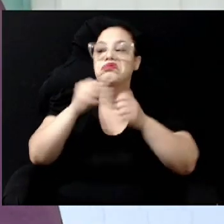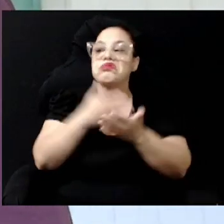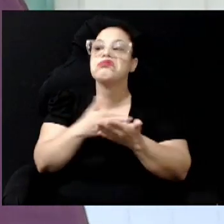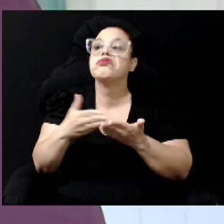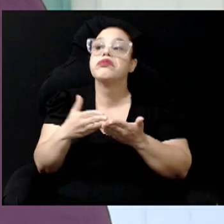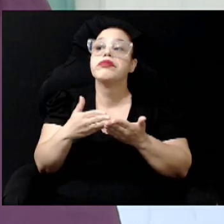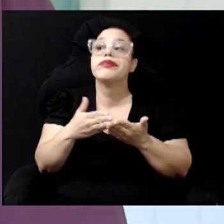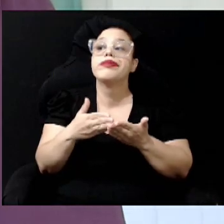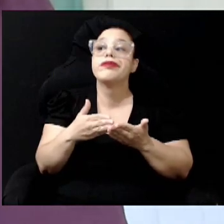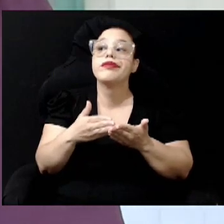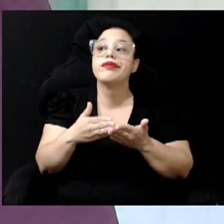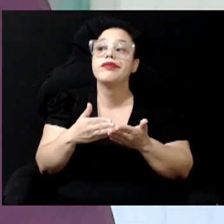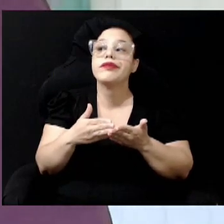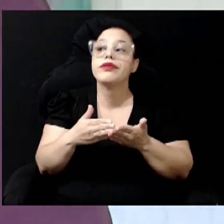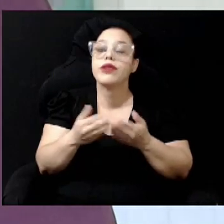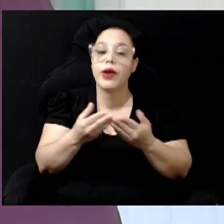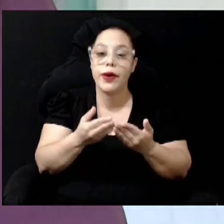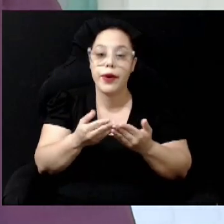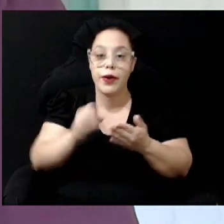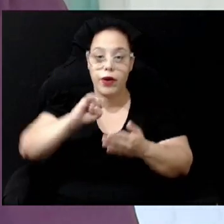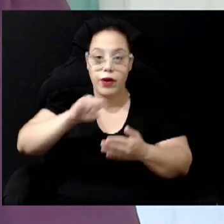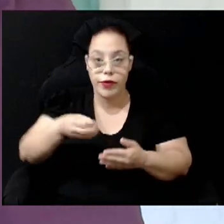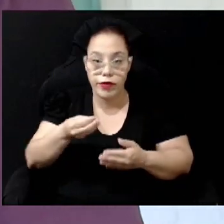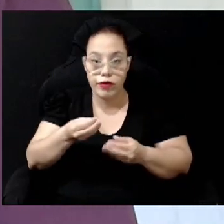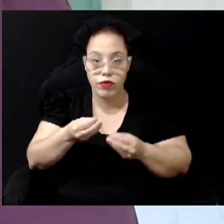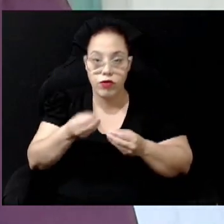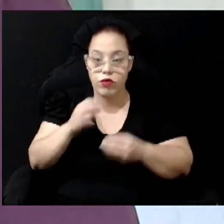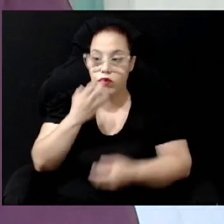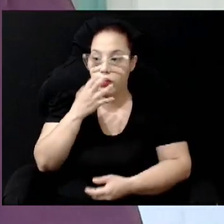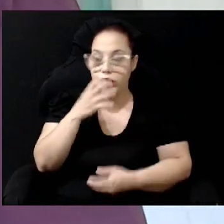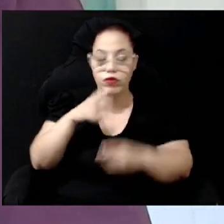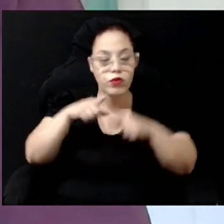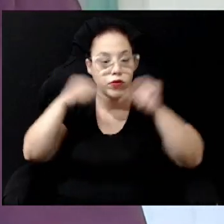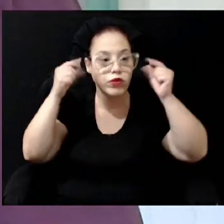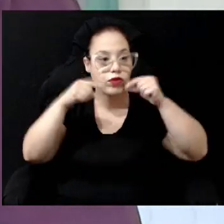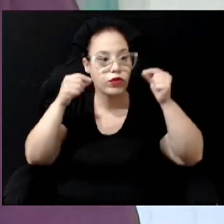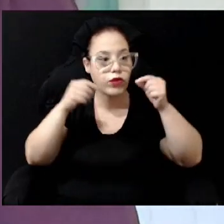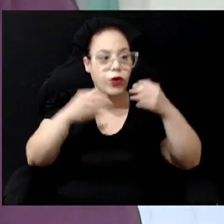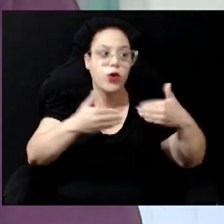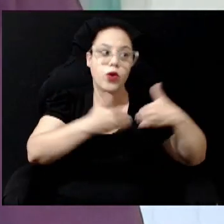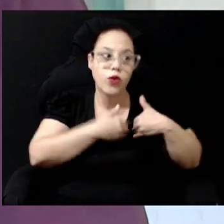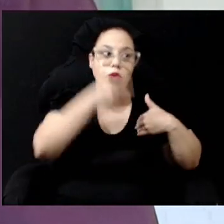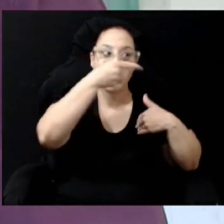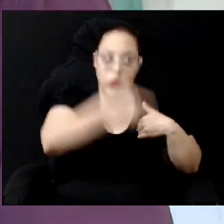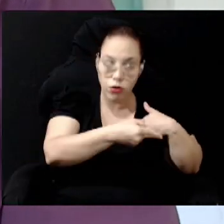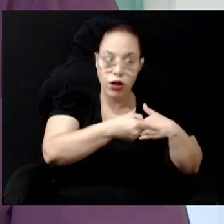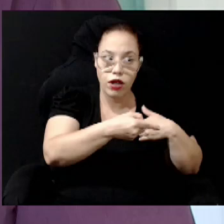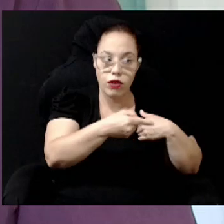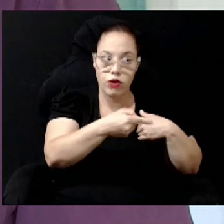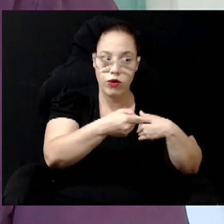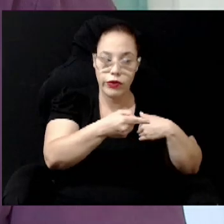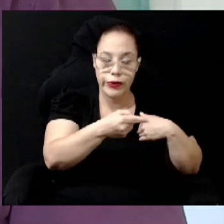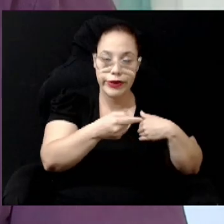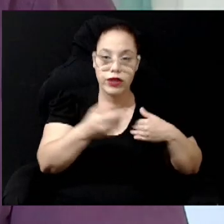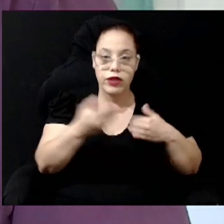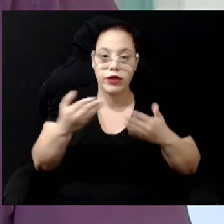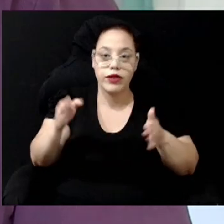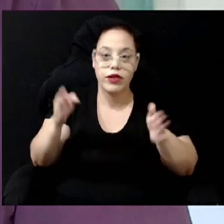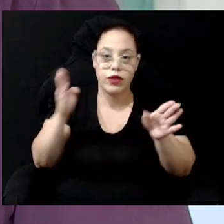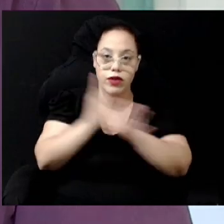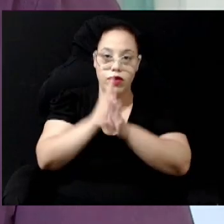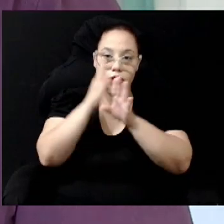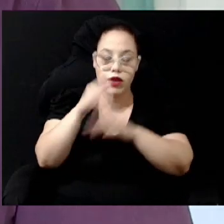eu faço opção por ter um cãozinho, um gatinho, eu sou responsável por ele. Quando esse animal é encontrado em via